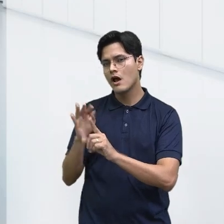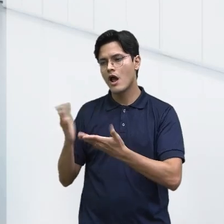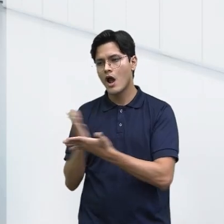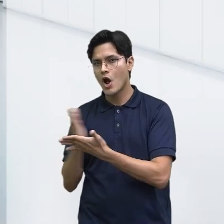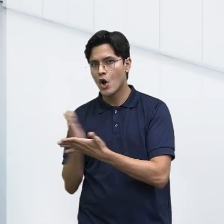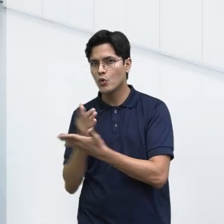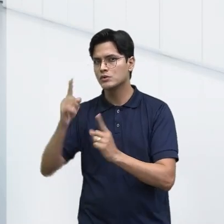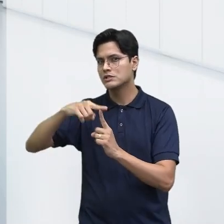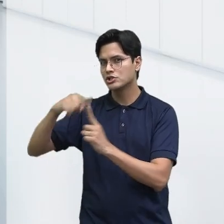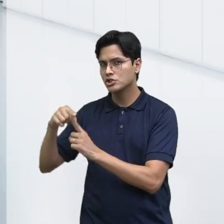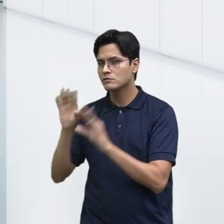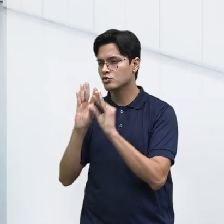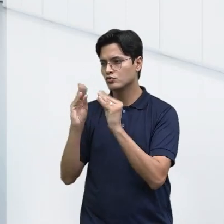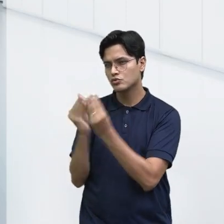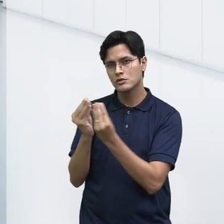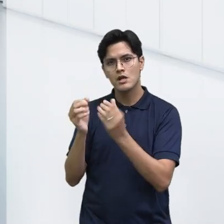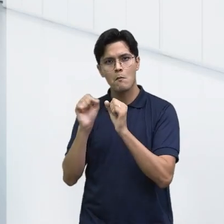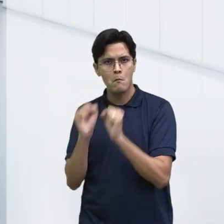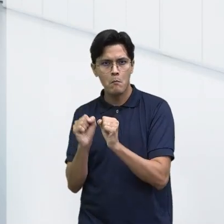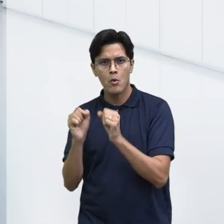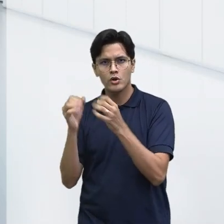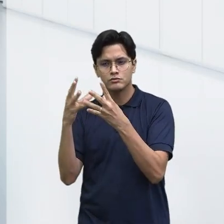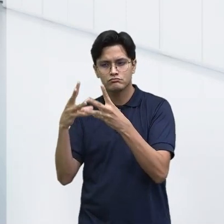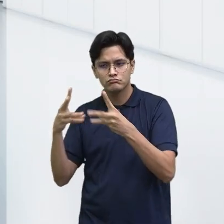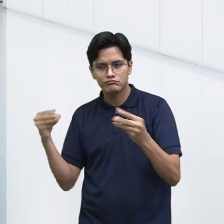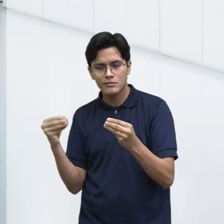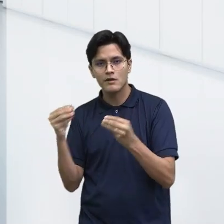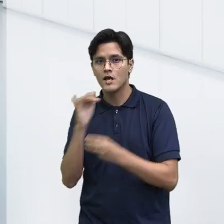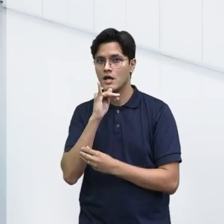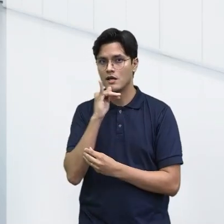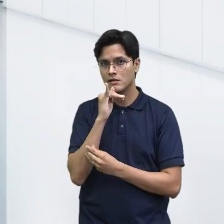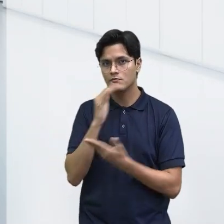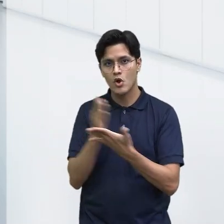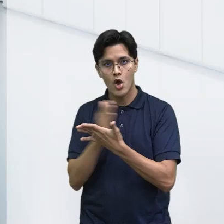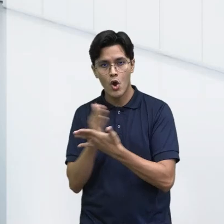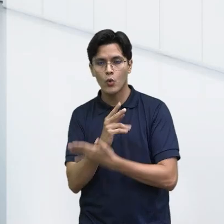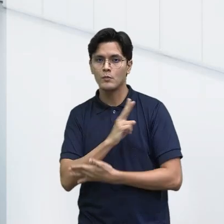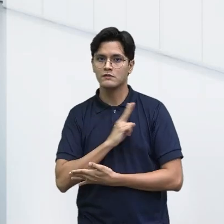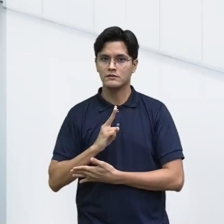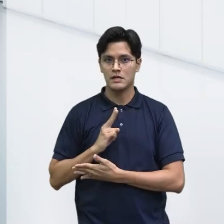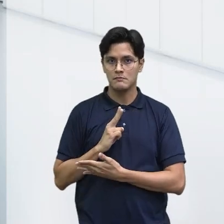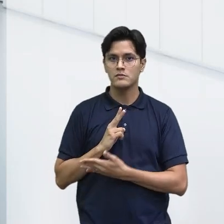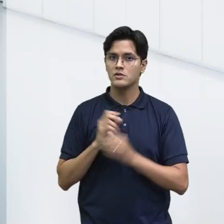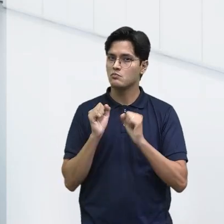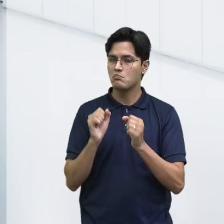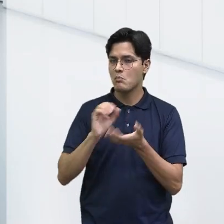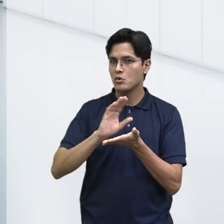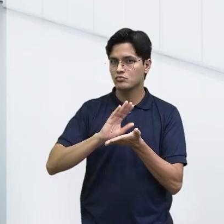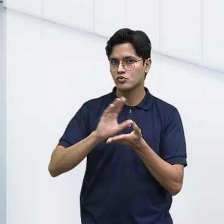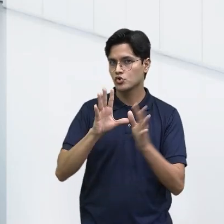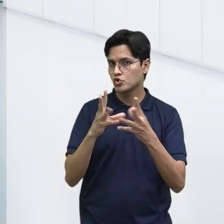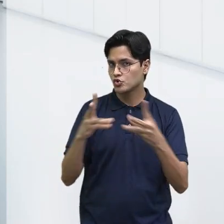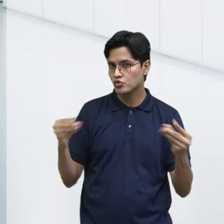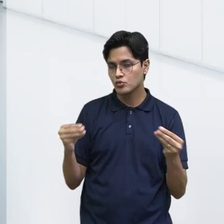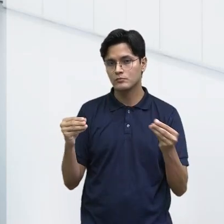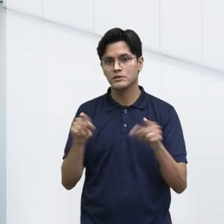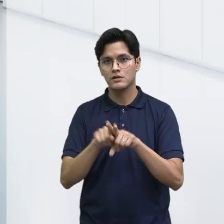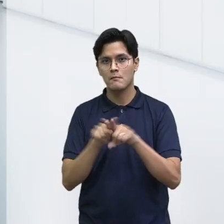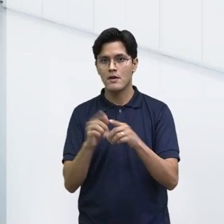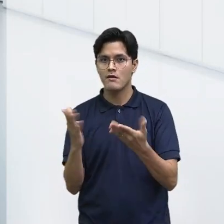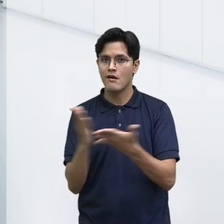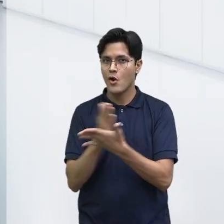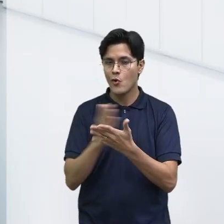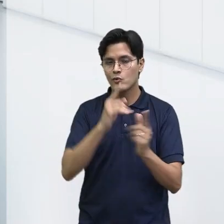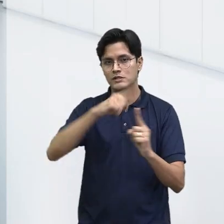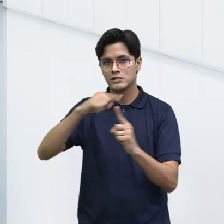dos alimentos, como, por exemplo, algumas vitaminas, pode promover a desnaturação de algumas proteínas,